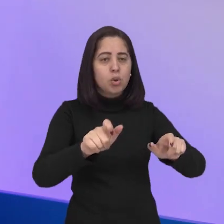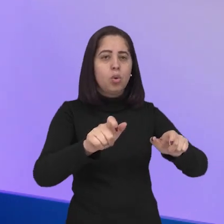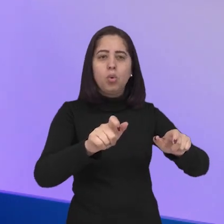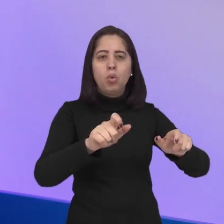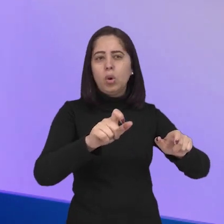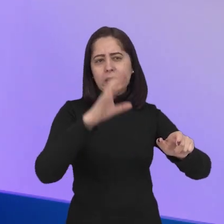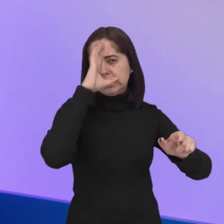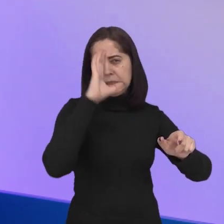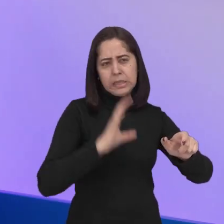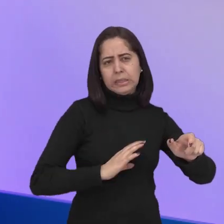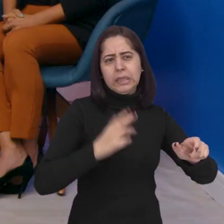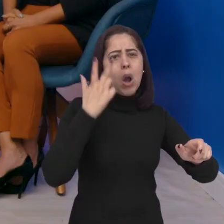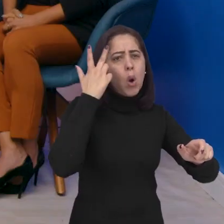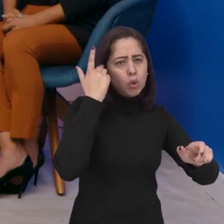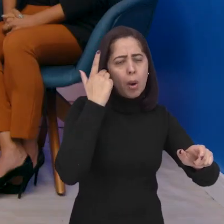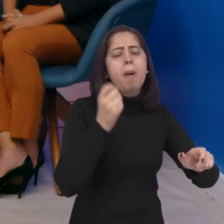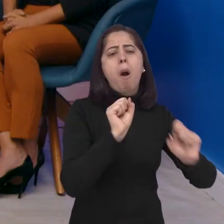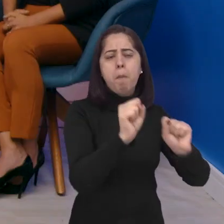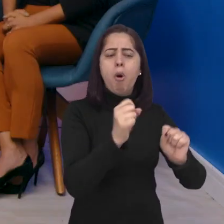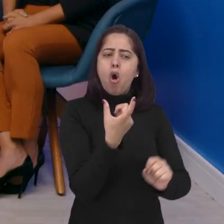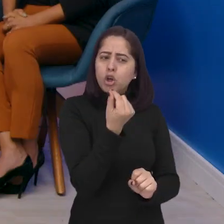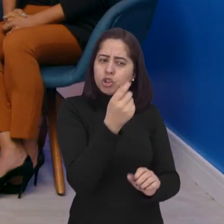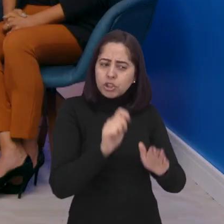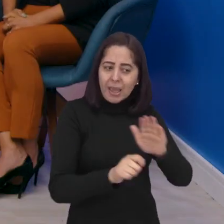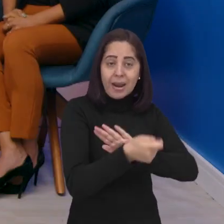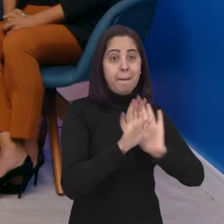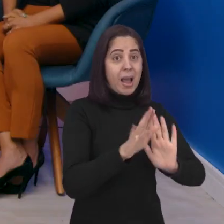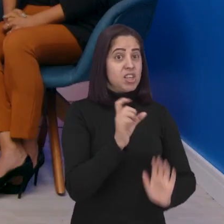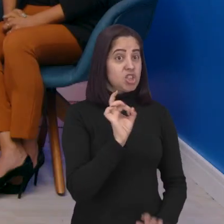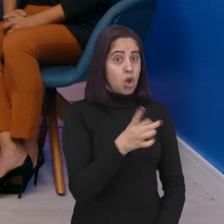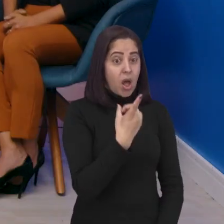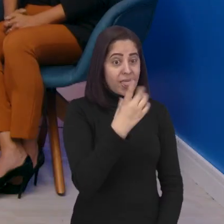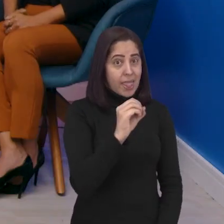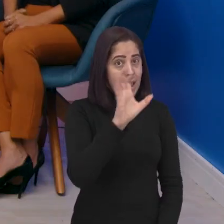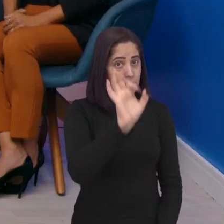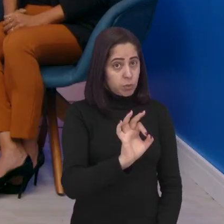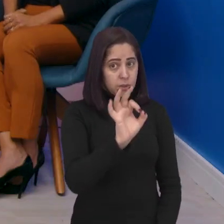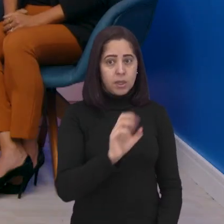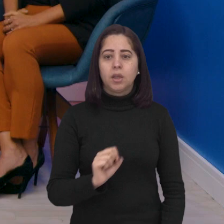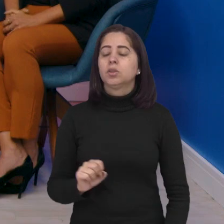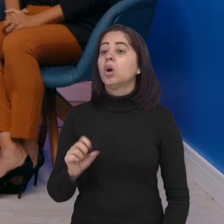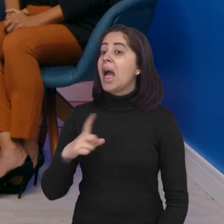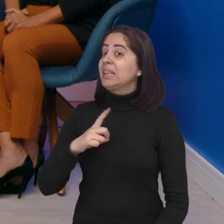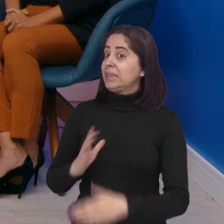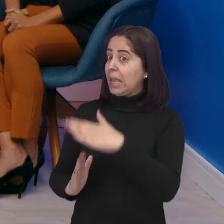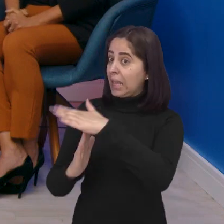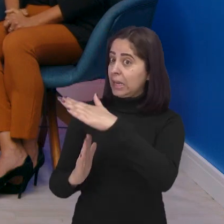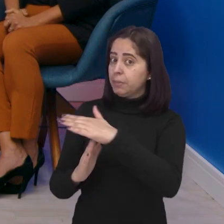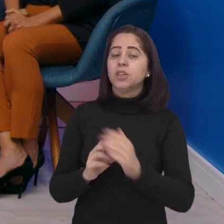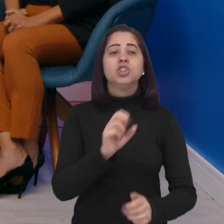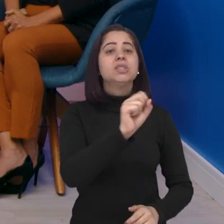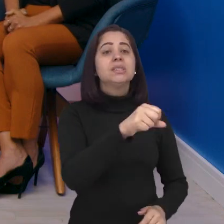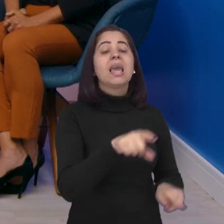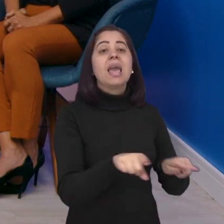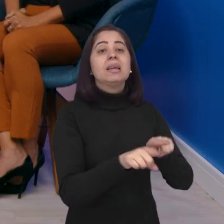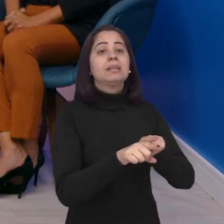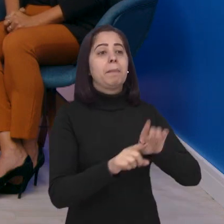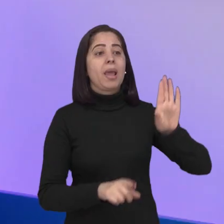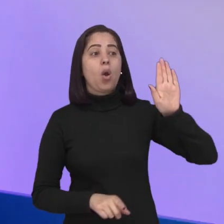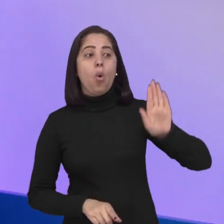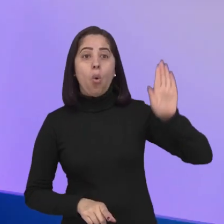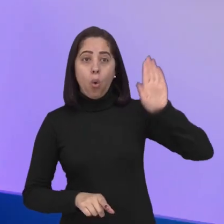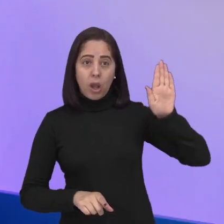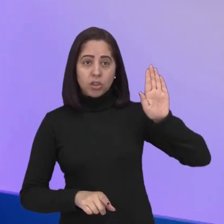Receita Federal. Então tem um limite referente à pessoa que tem a intenção de fazer a doação. E o candidato ele pode se